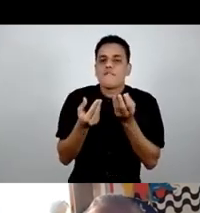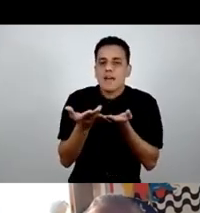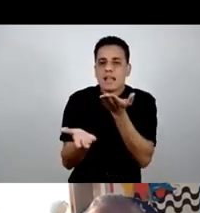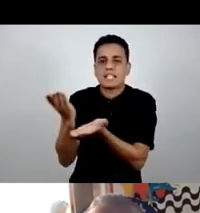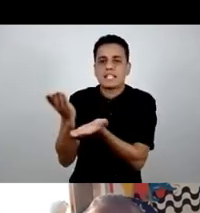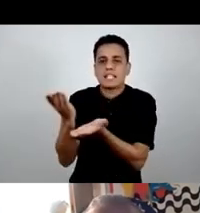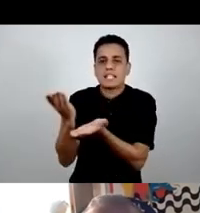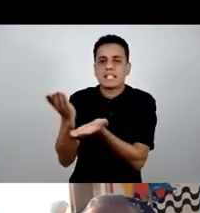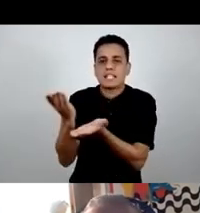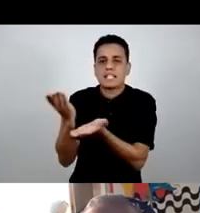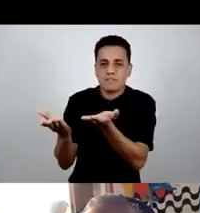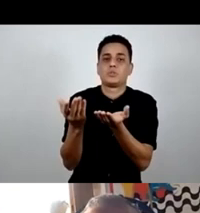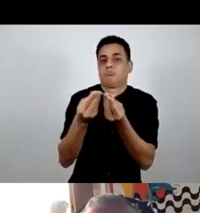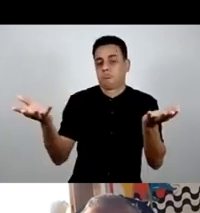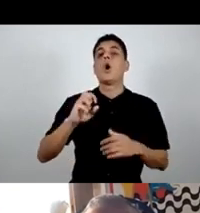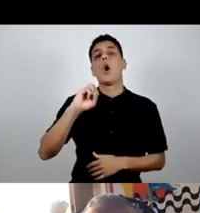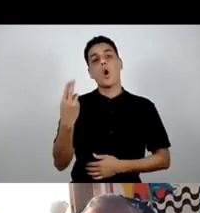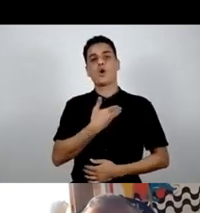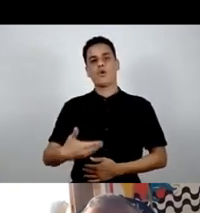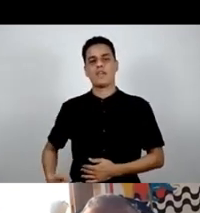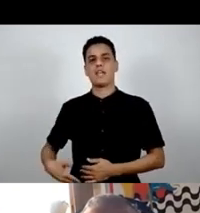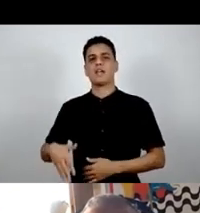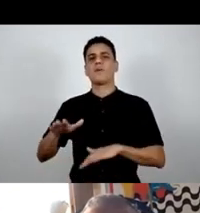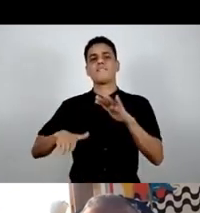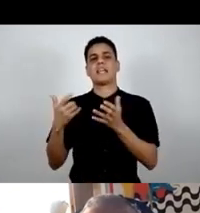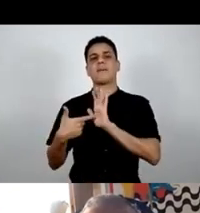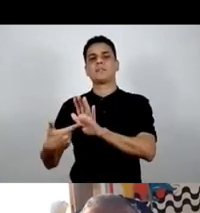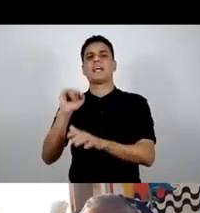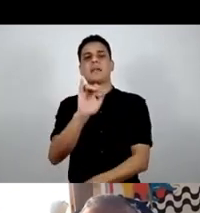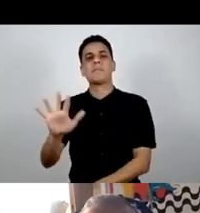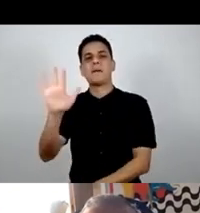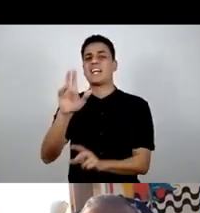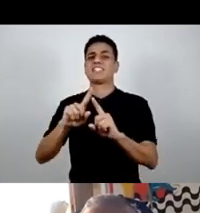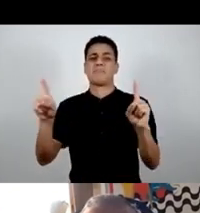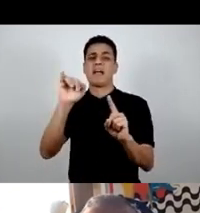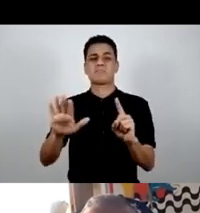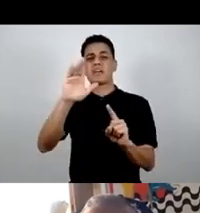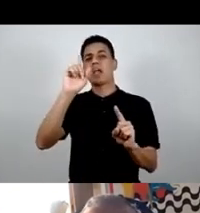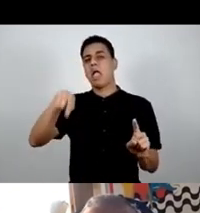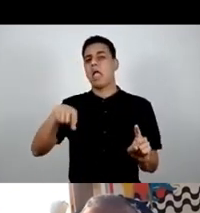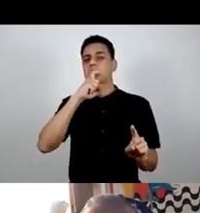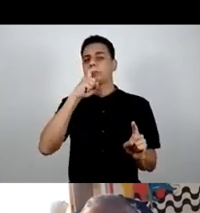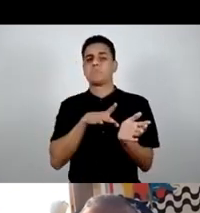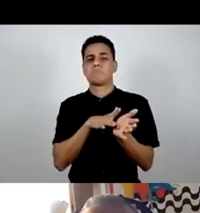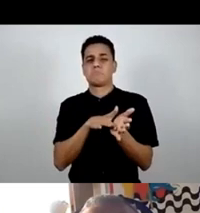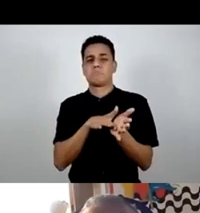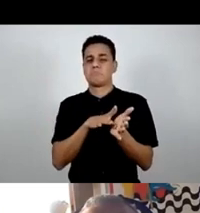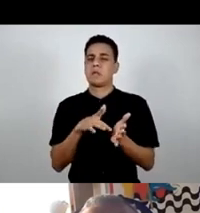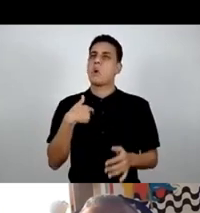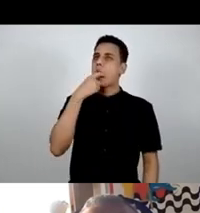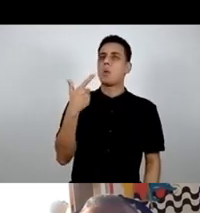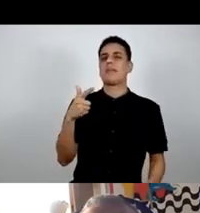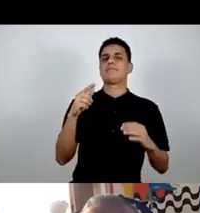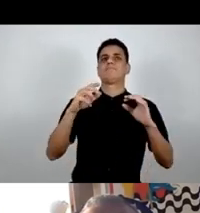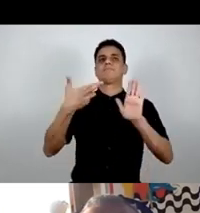governos que entram para dar uma imagem que às vezes é artificial, não é? Então, eu não tenho uma fórmula. Eu acho que a gente,